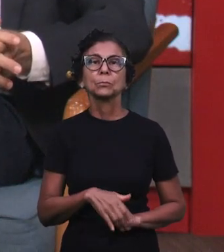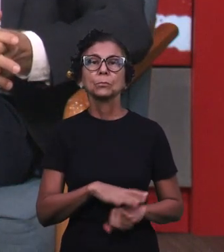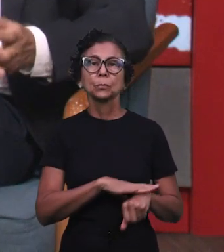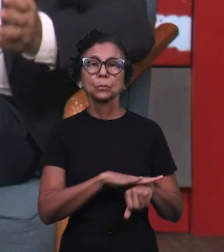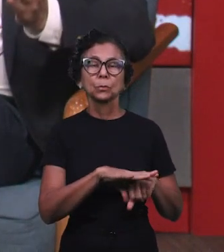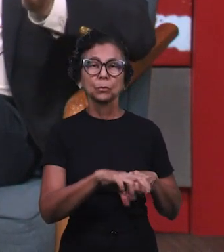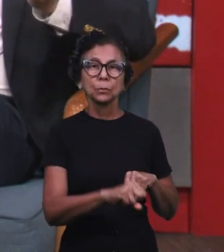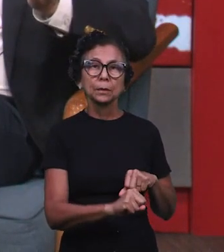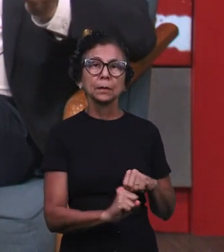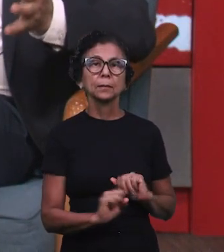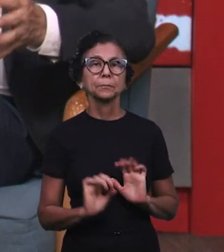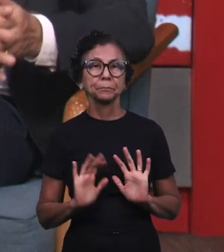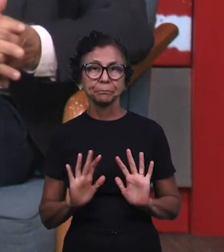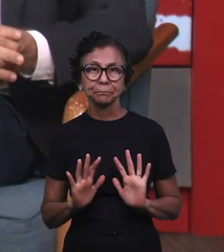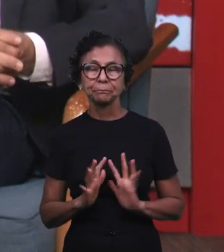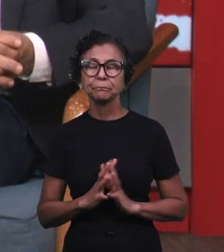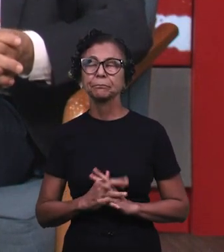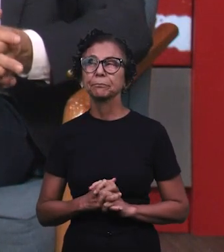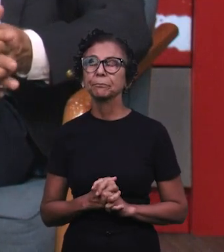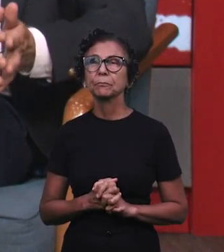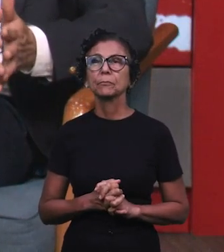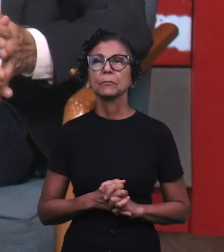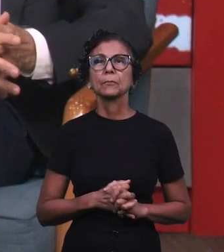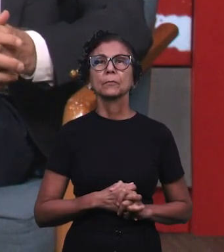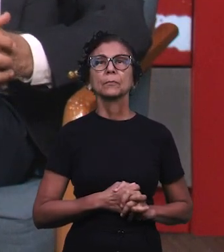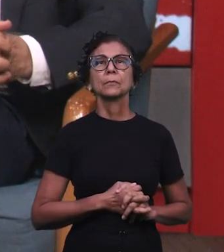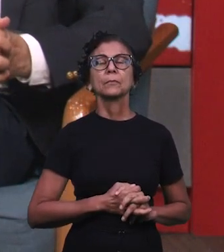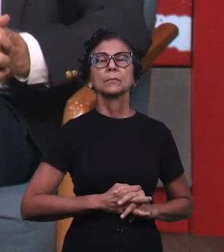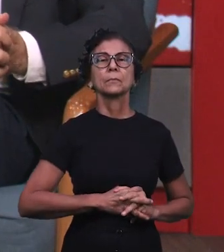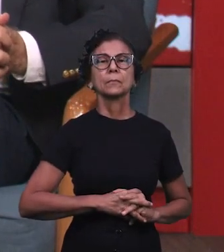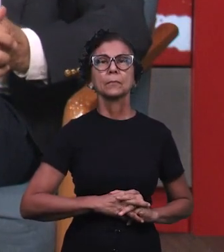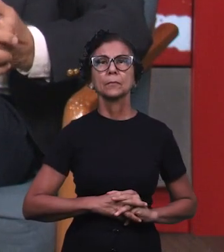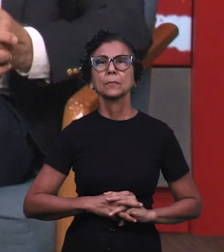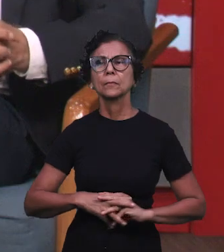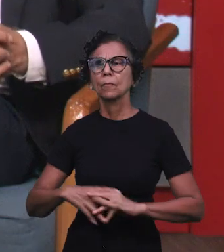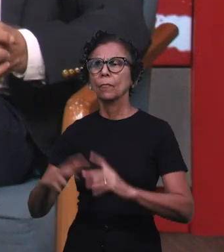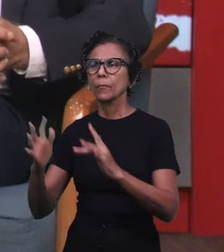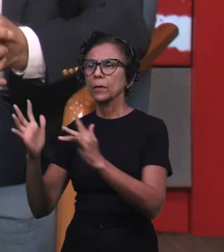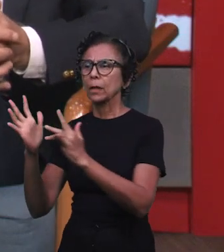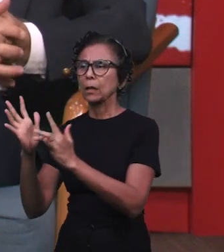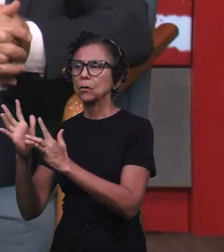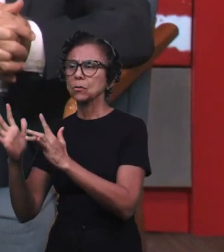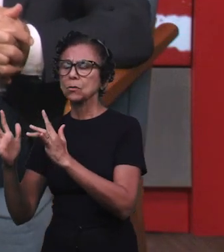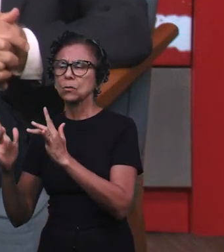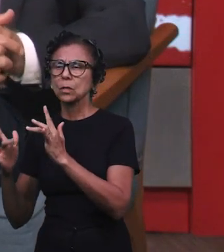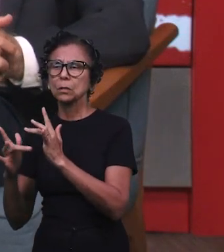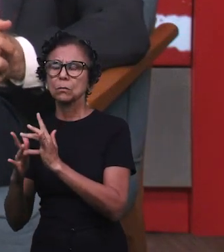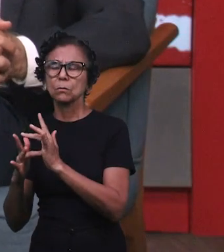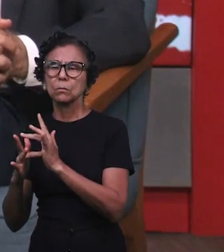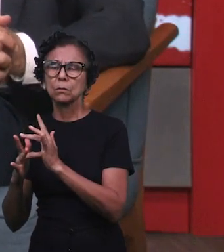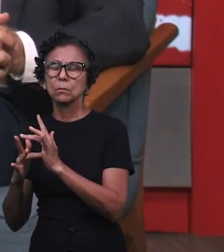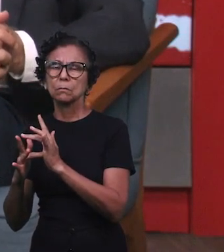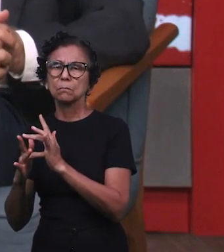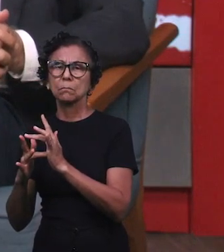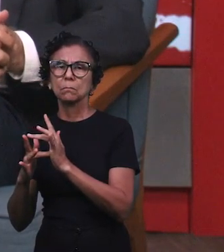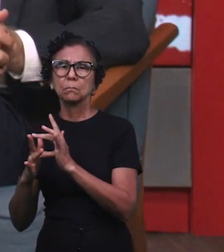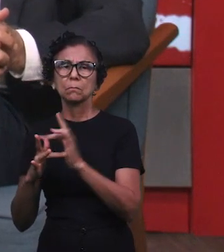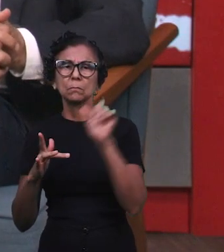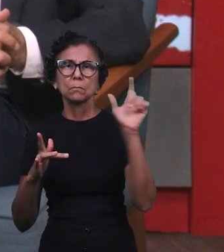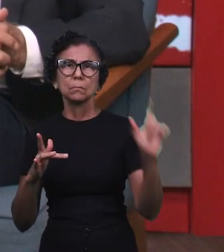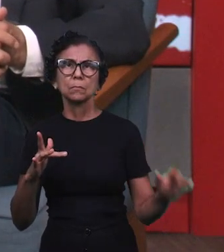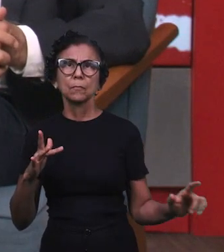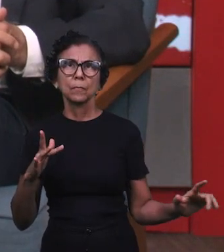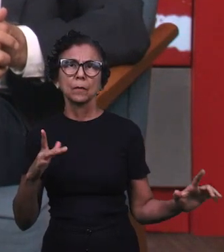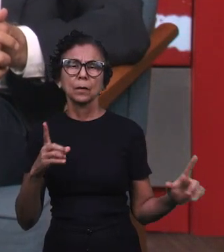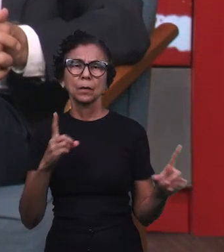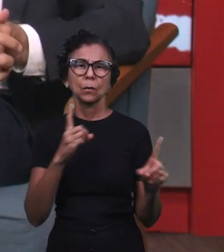Jesus, lá em Decápolis, encontrou um surdo que falava